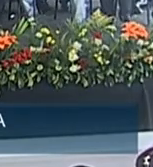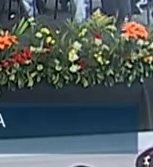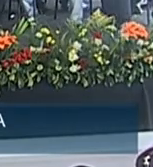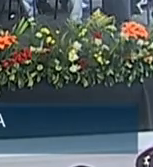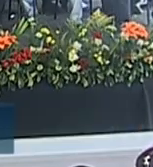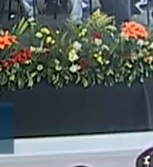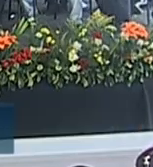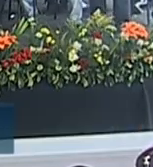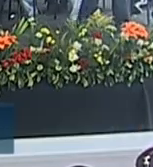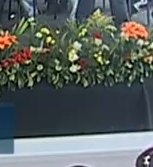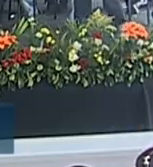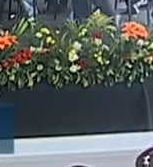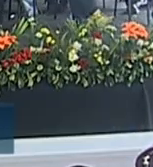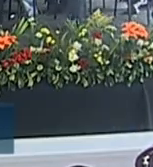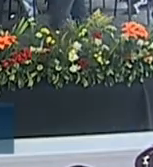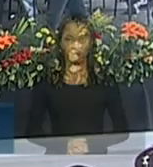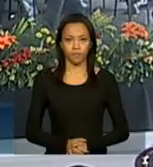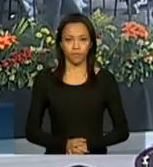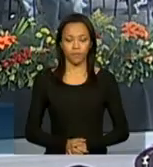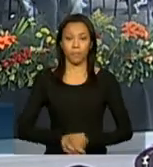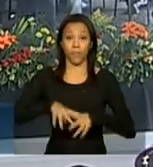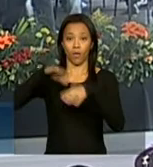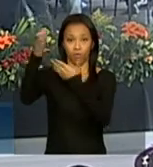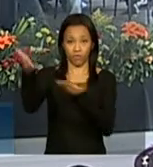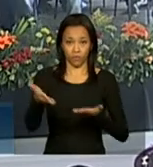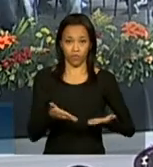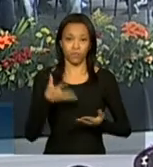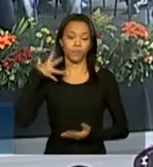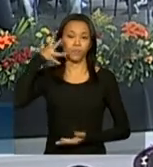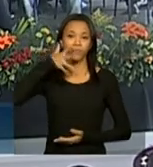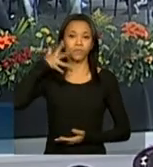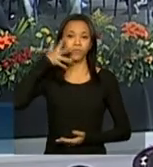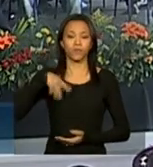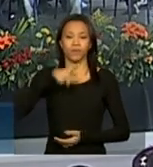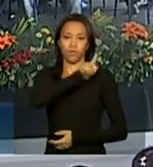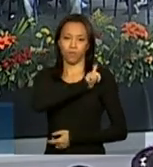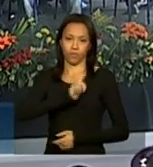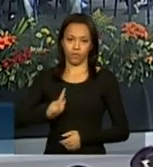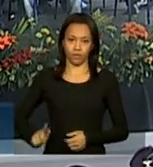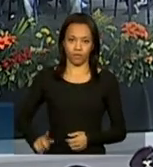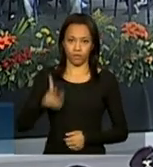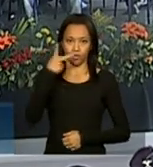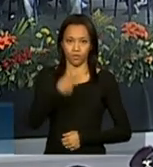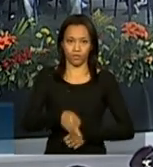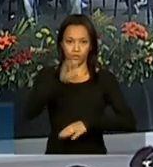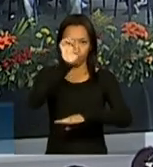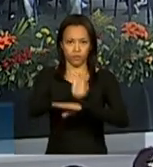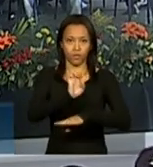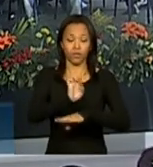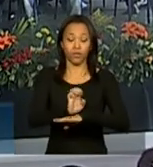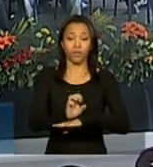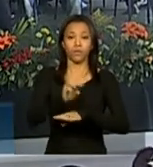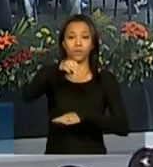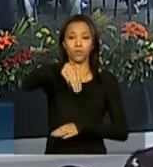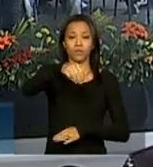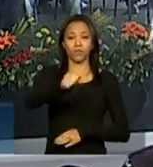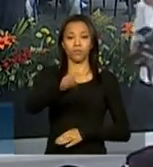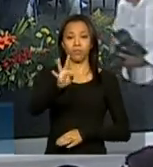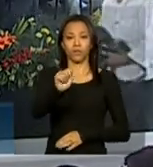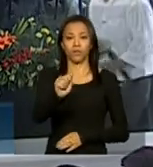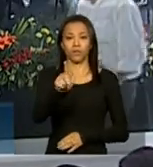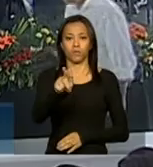Convidamos a fazer uso da palavra, senhoras e senhores, o governador de Mato Grosso, Silval Barbosa.